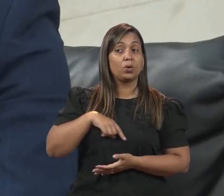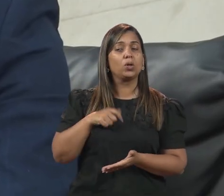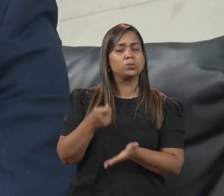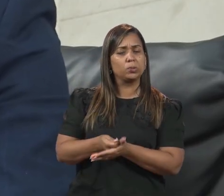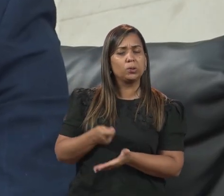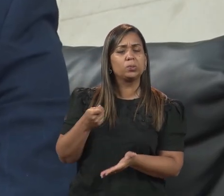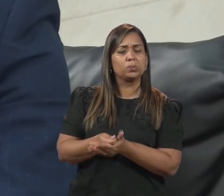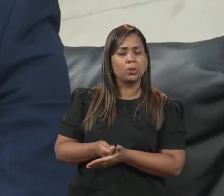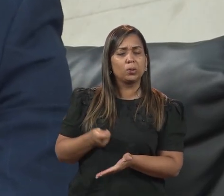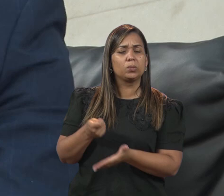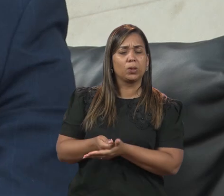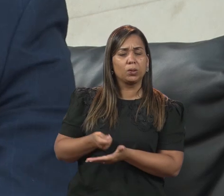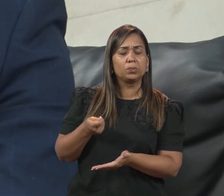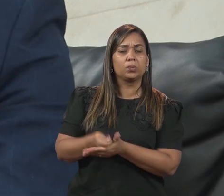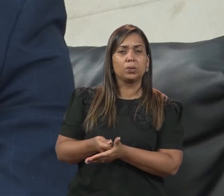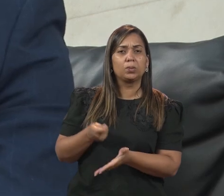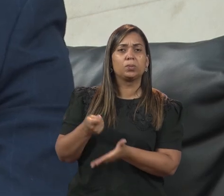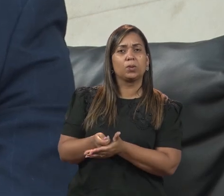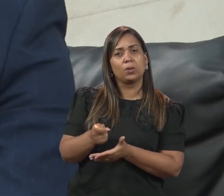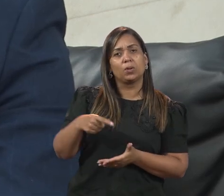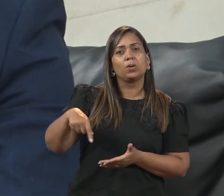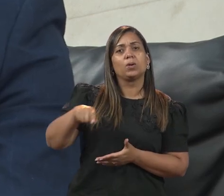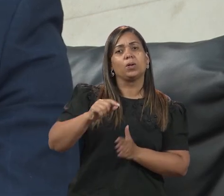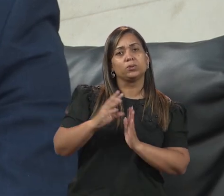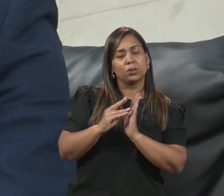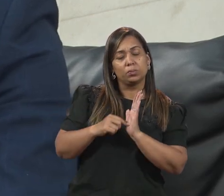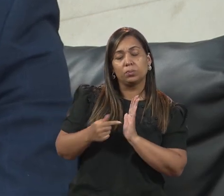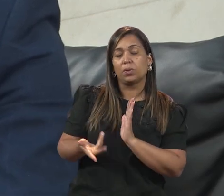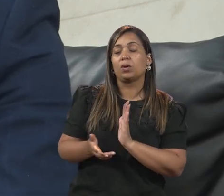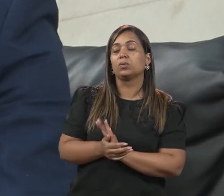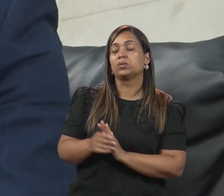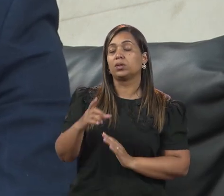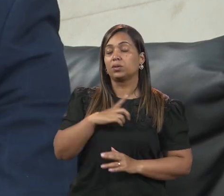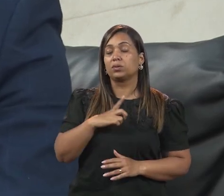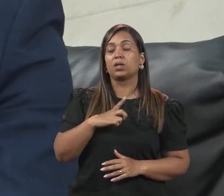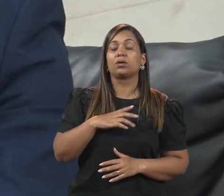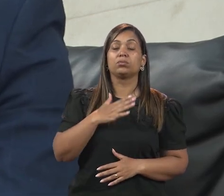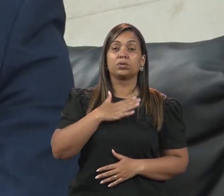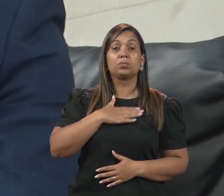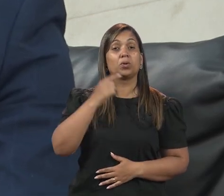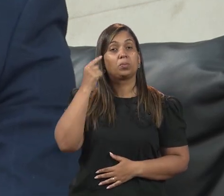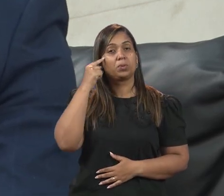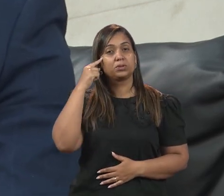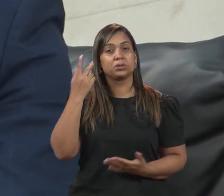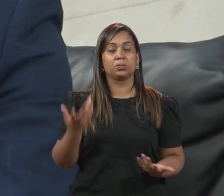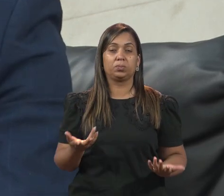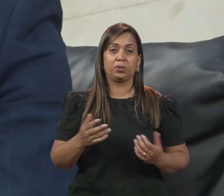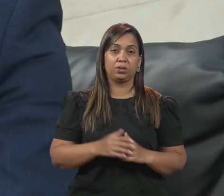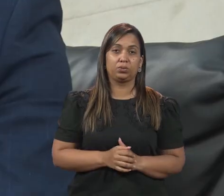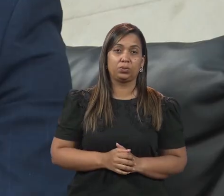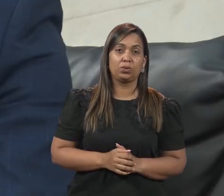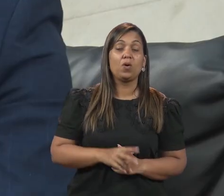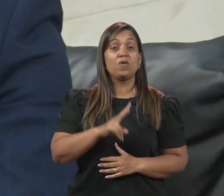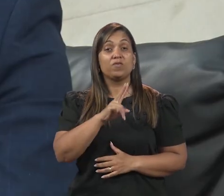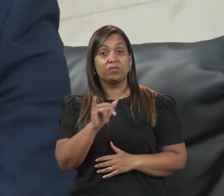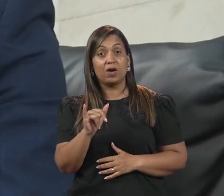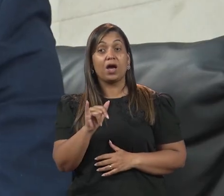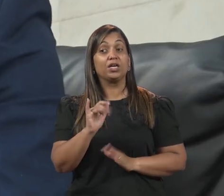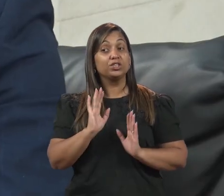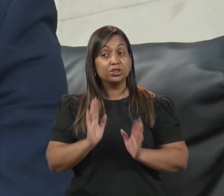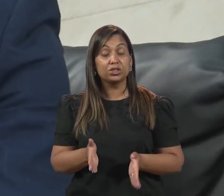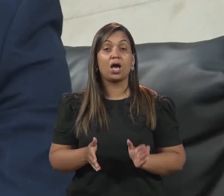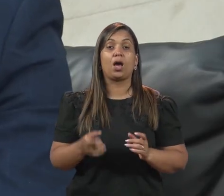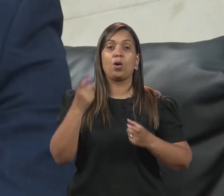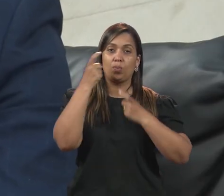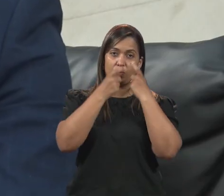lutado muito em favor desta pauta, que eu tenho na minha concepção, que sem sombra de dúvida já é uma